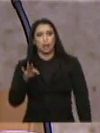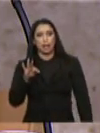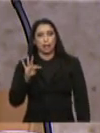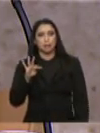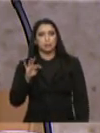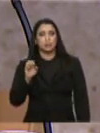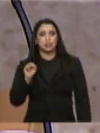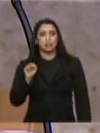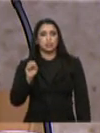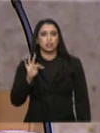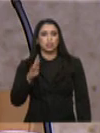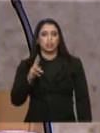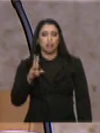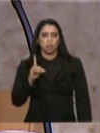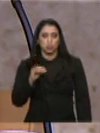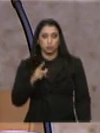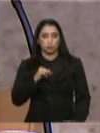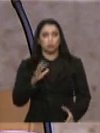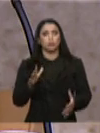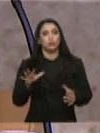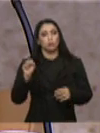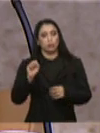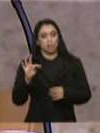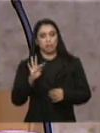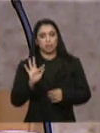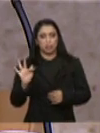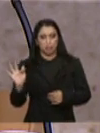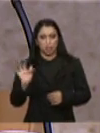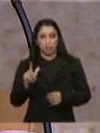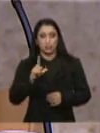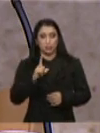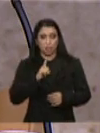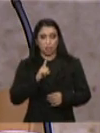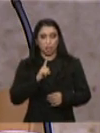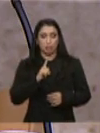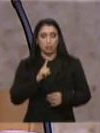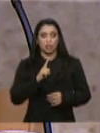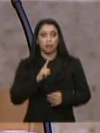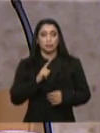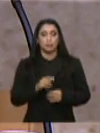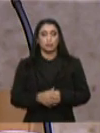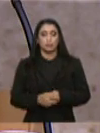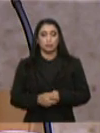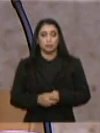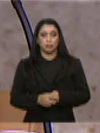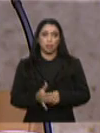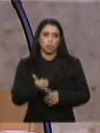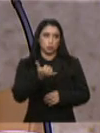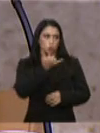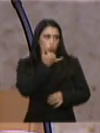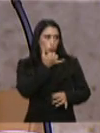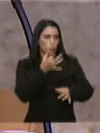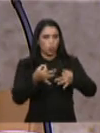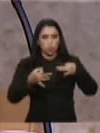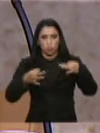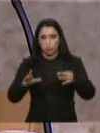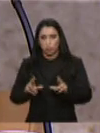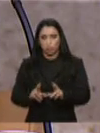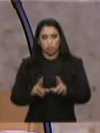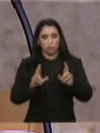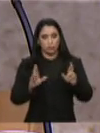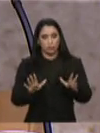deste Supremo Tribunal Federal, produz efeitos automáticos, com a devida vênia das compreensões